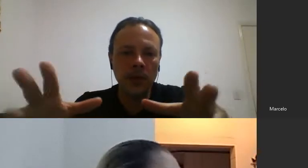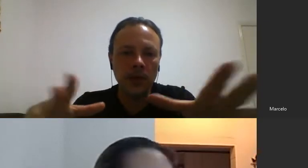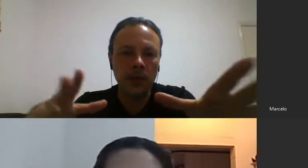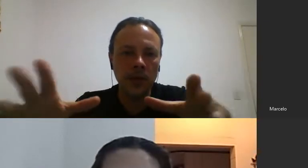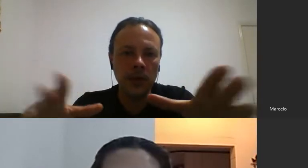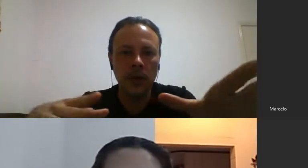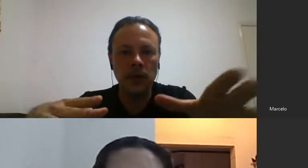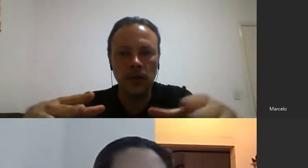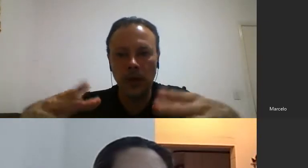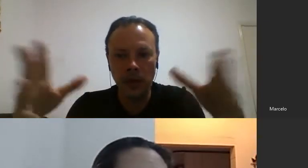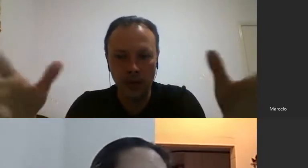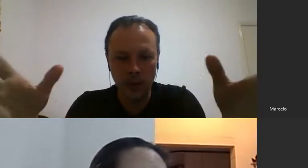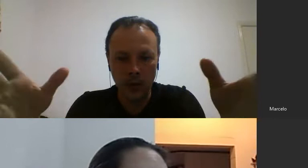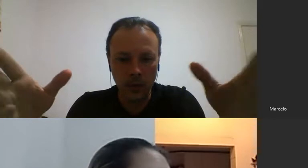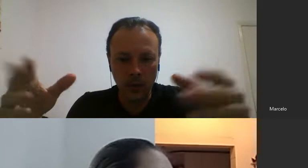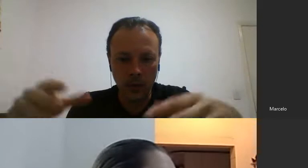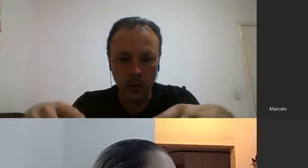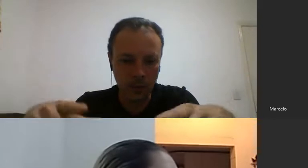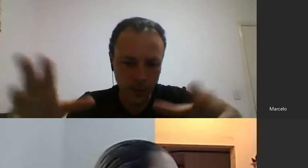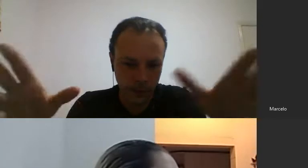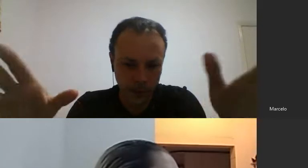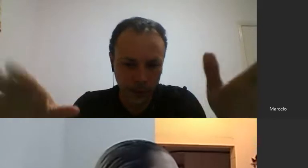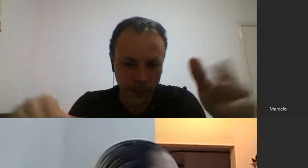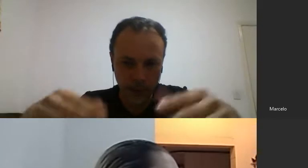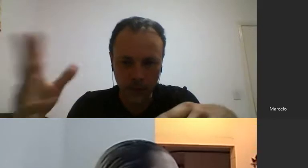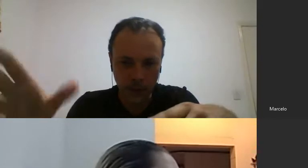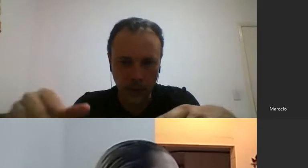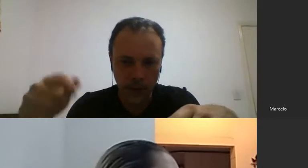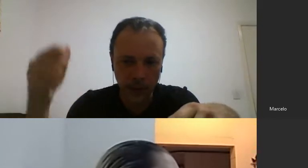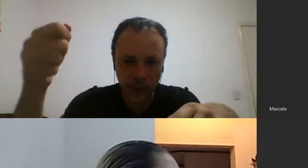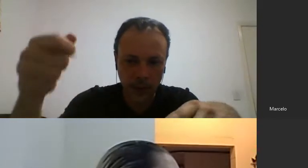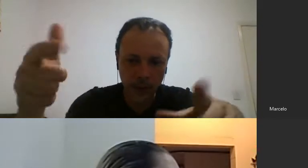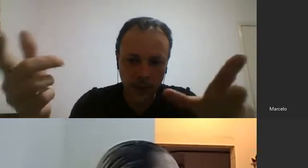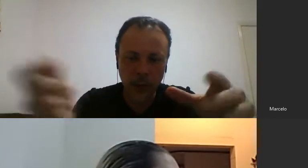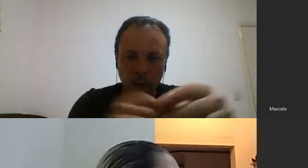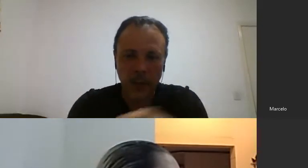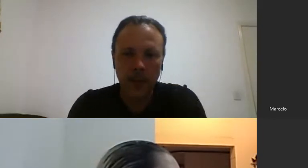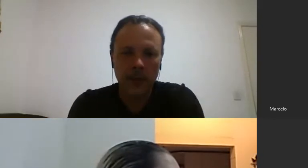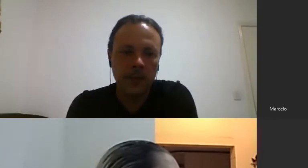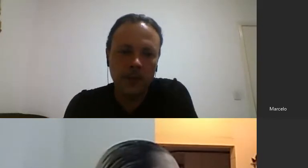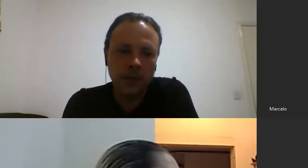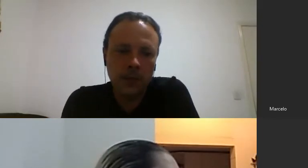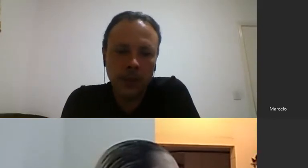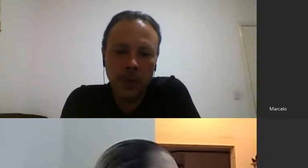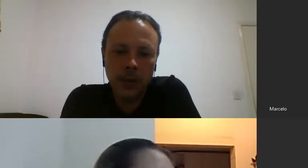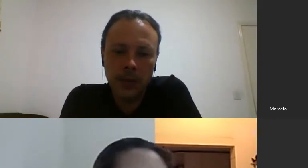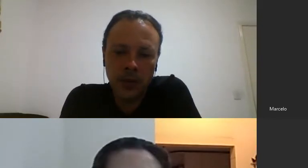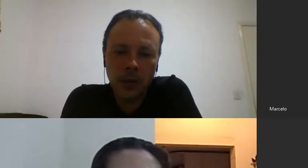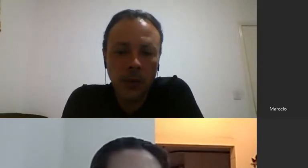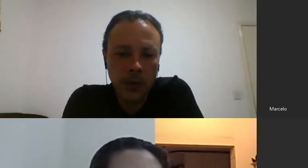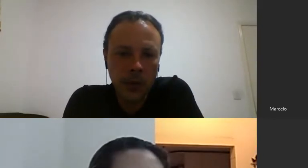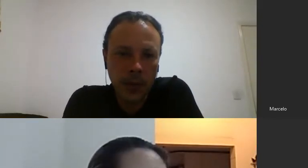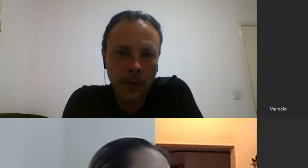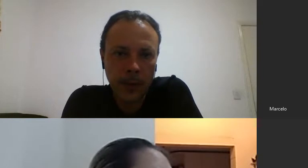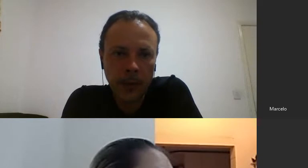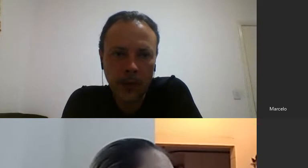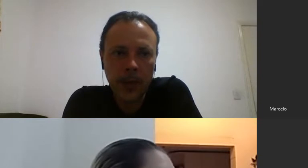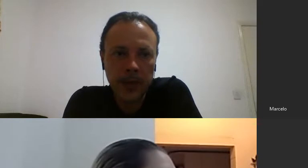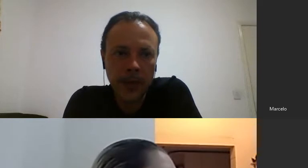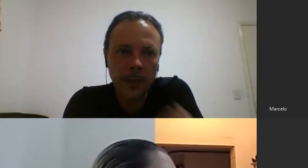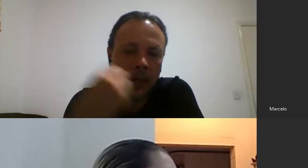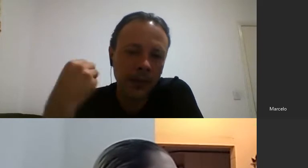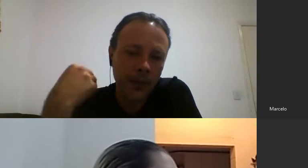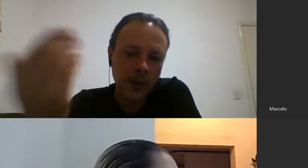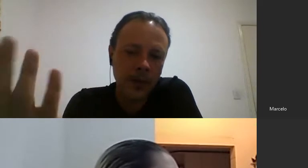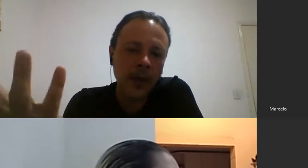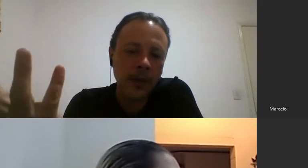aí com vocês, a gente entra no acordo, eu não vou, jamais vou chegar e falar isso, mas podemos não considerar para a prova,